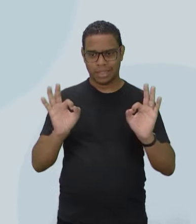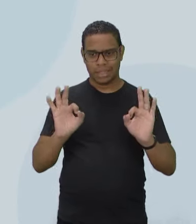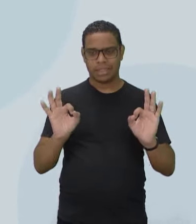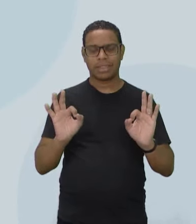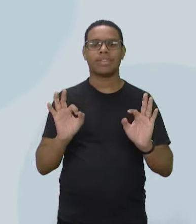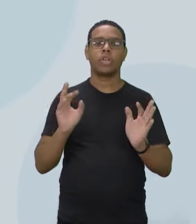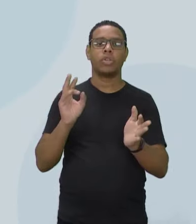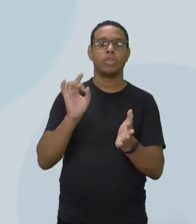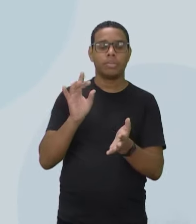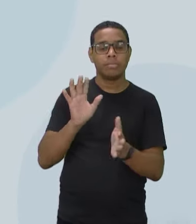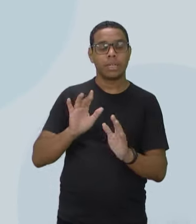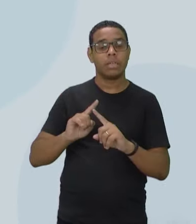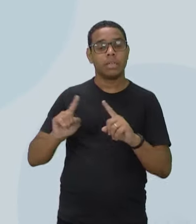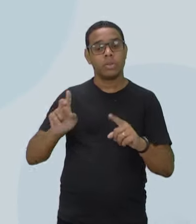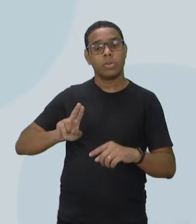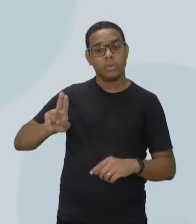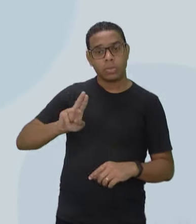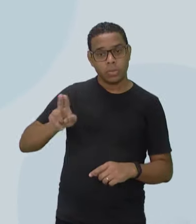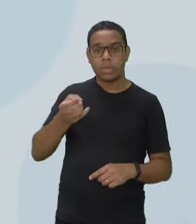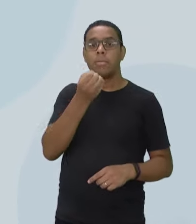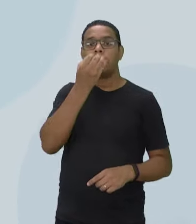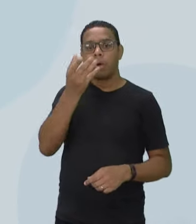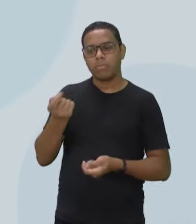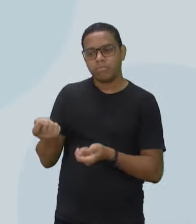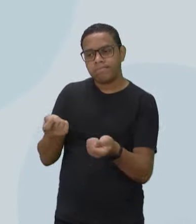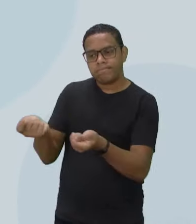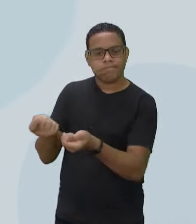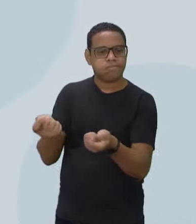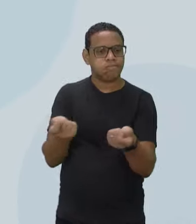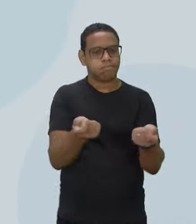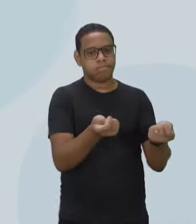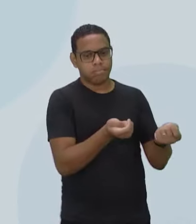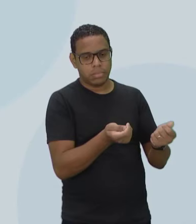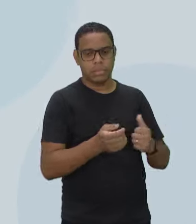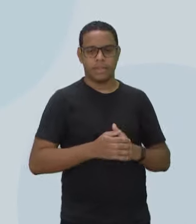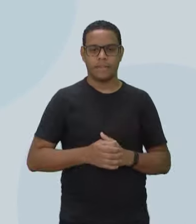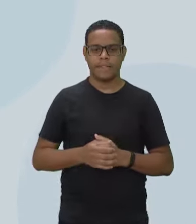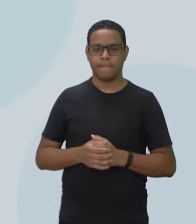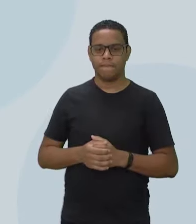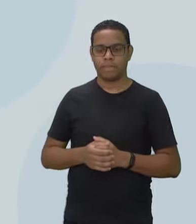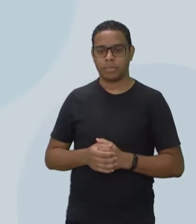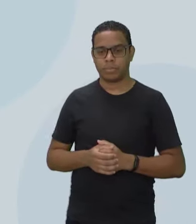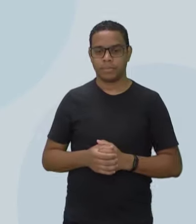consegue fazendo o bom uso do dinheiro.